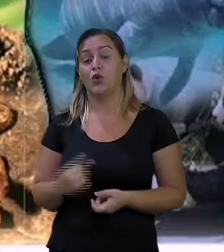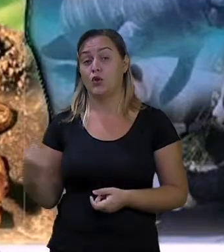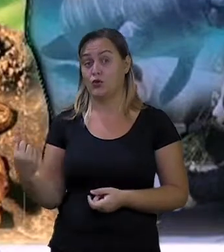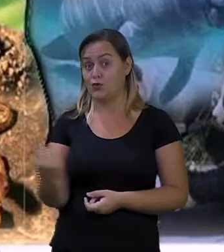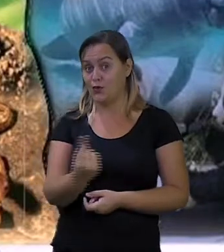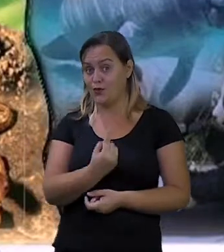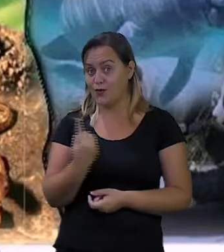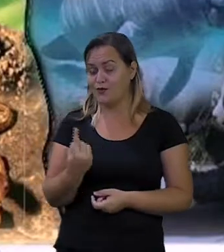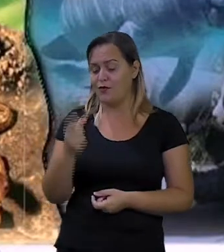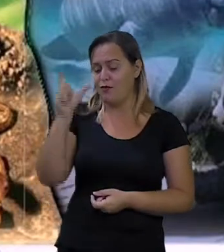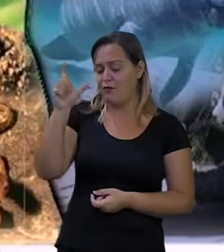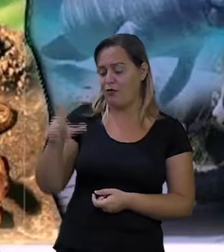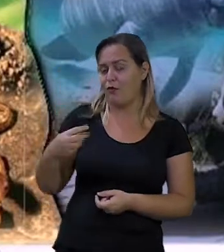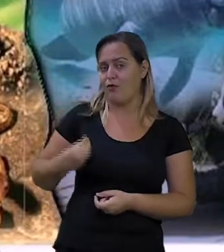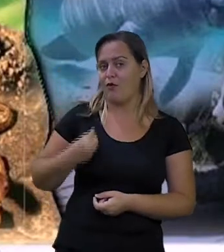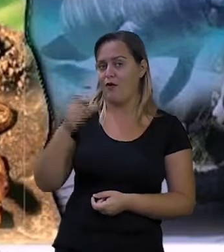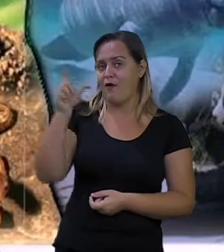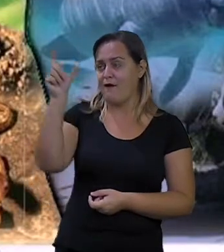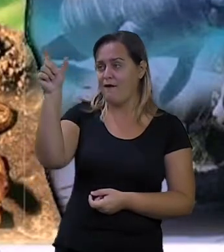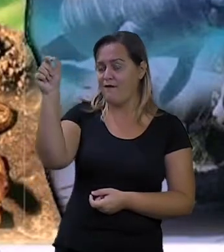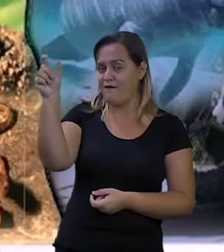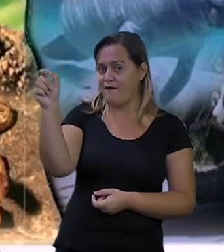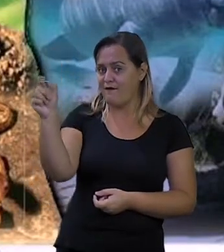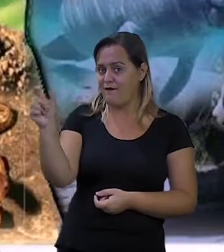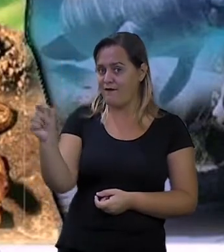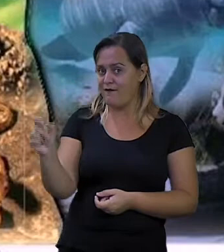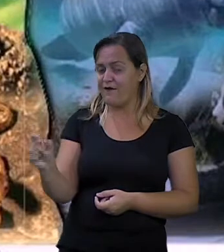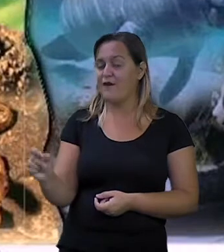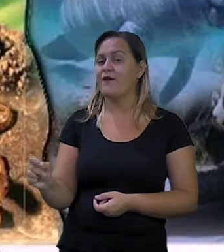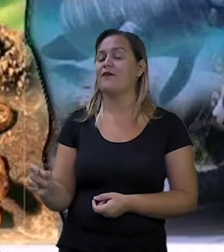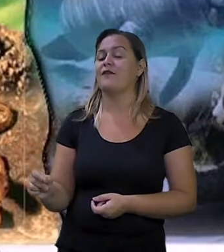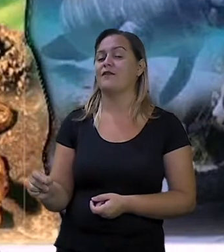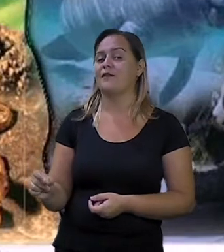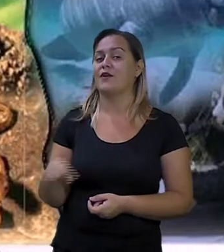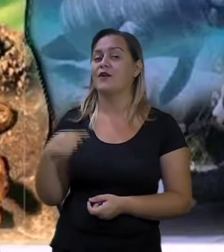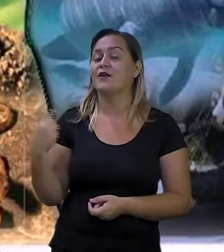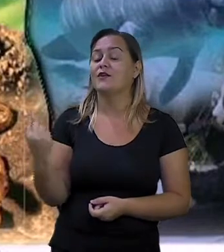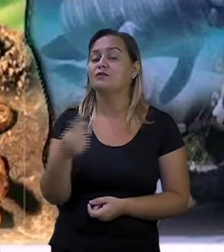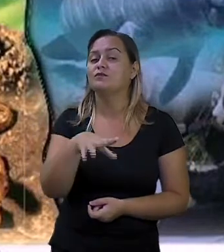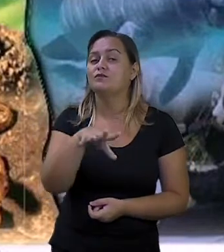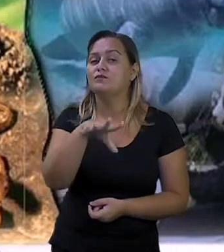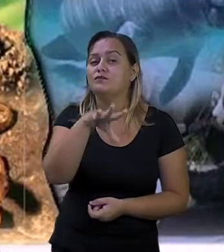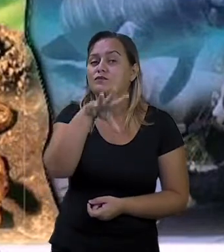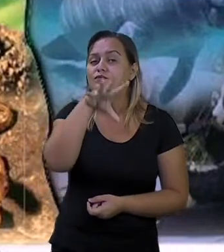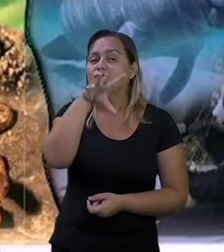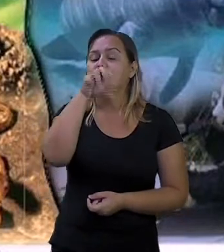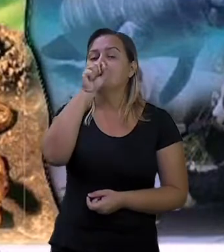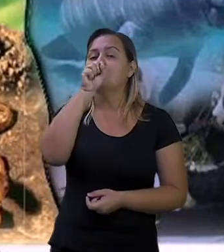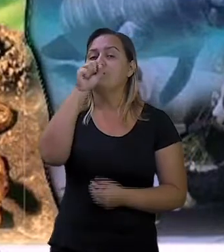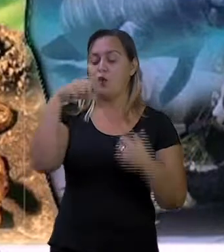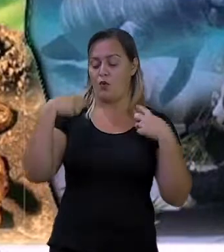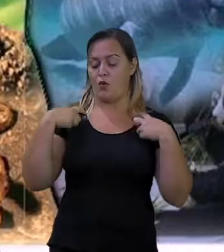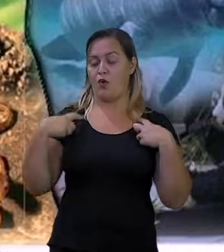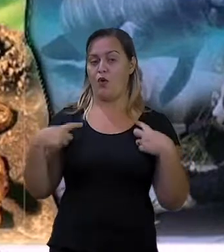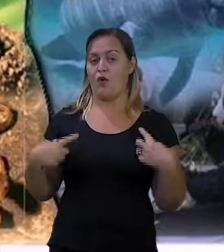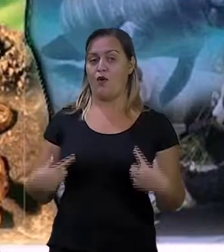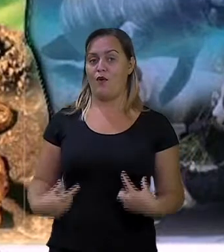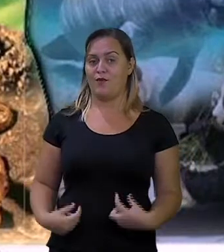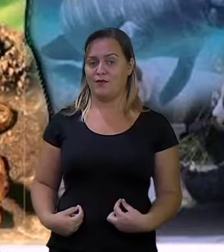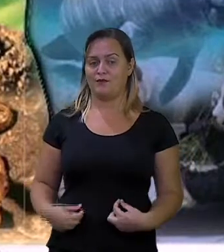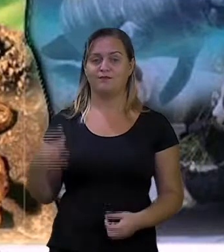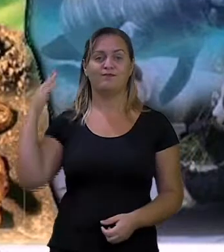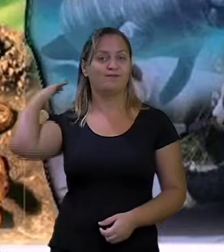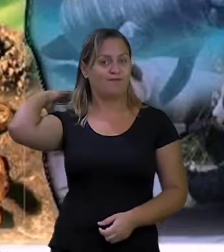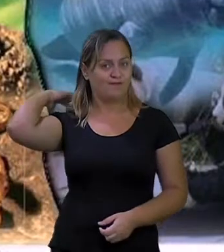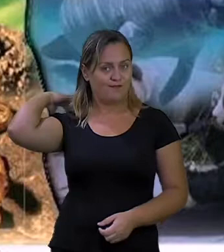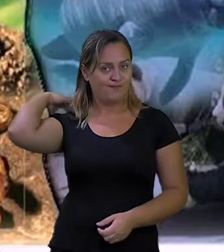vertebrados, bípedes e fazemos respiração pulmonar. Legal de aprender